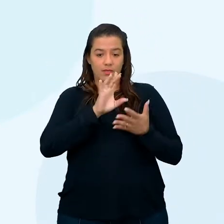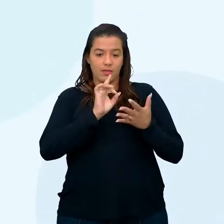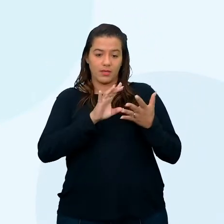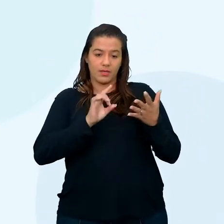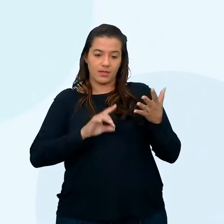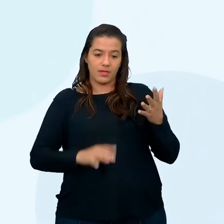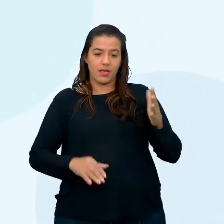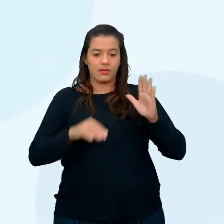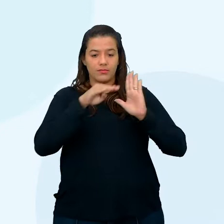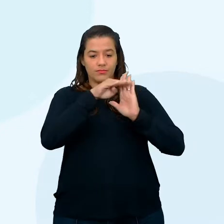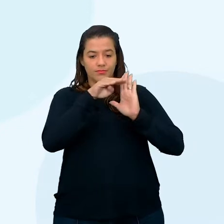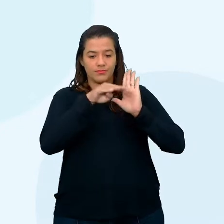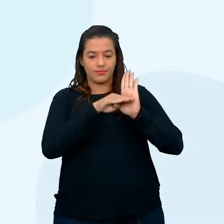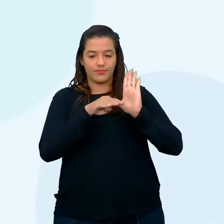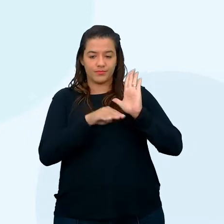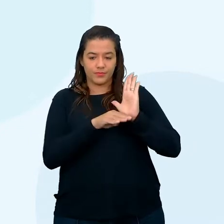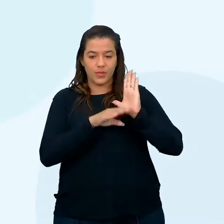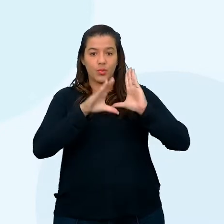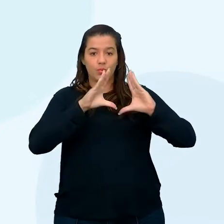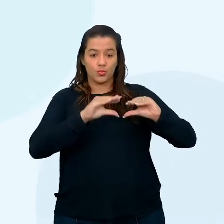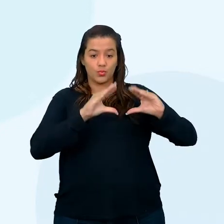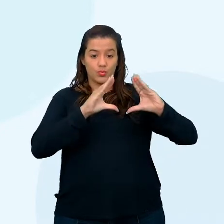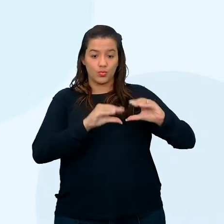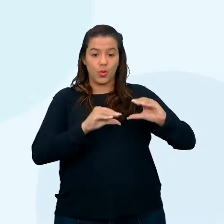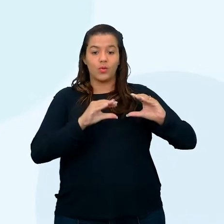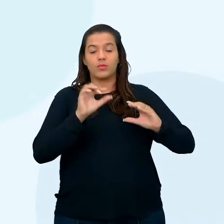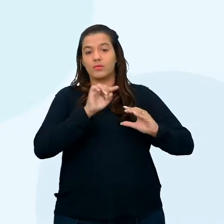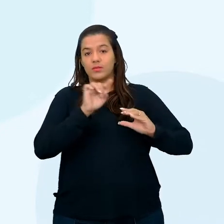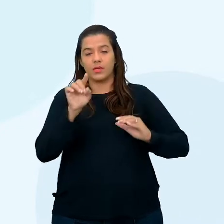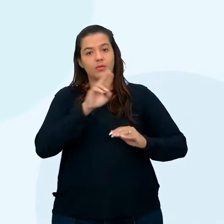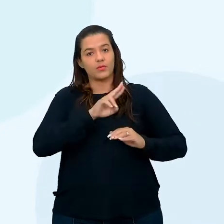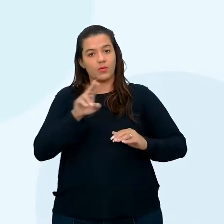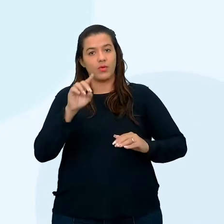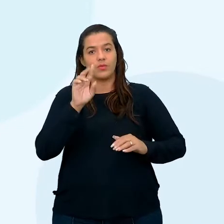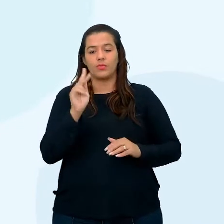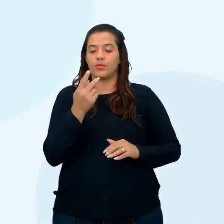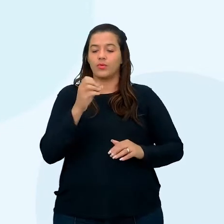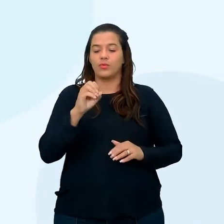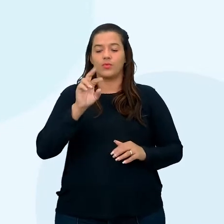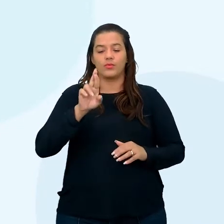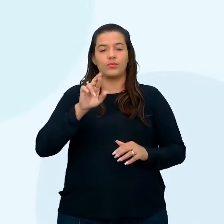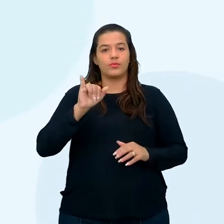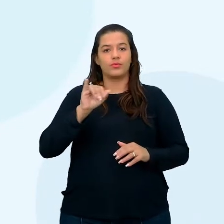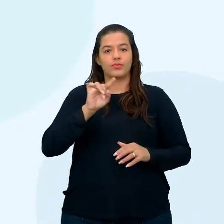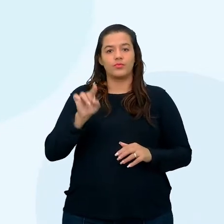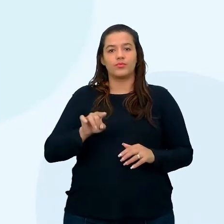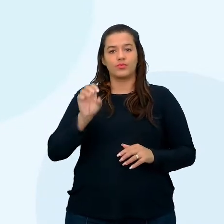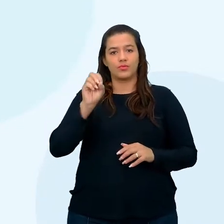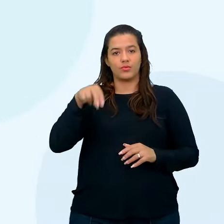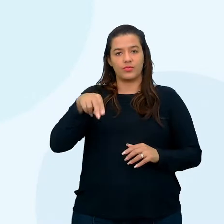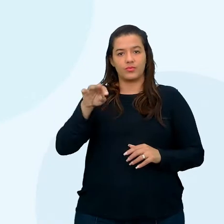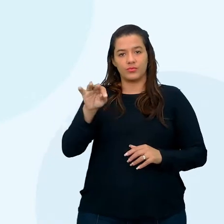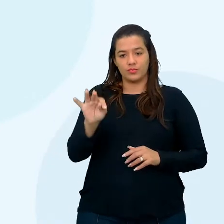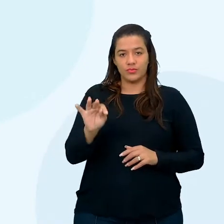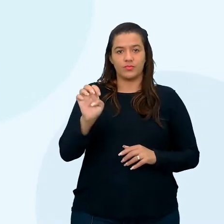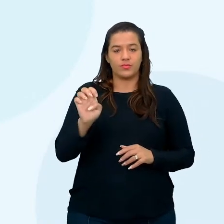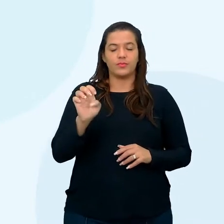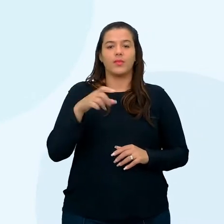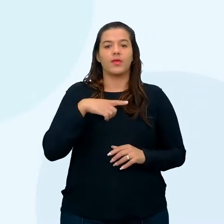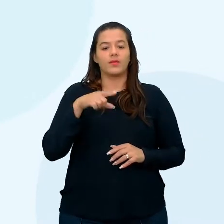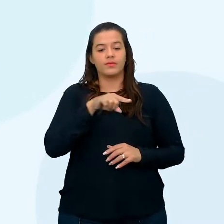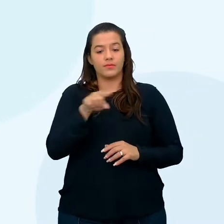região do solo, ela é chamada de horizonte. Então, vocês vão observar isso na componente